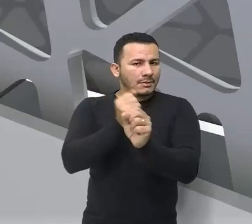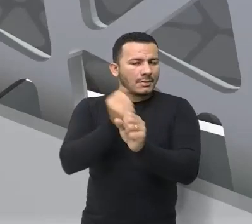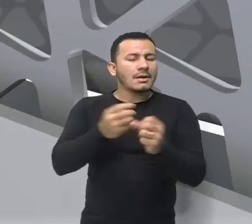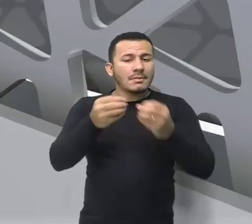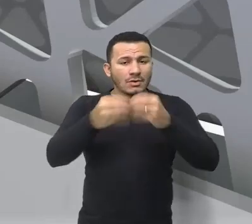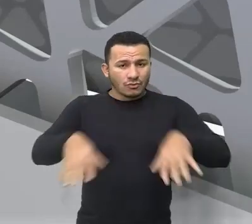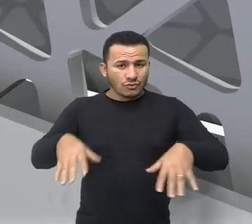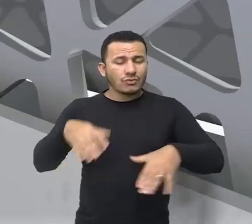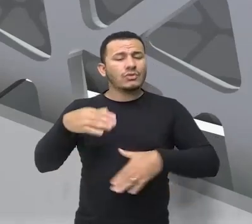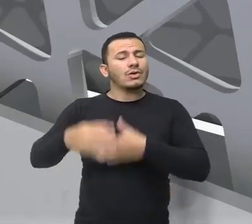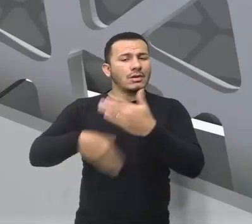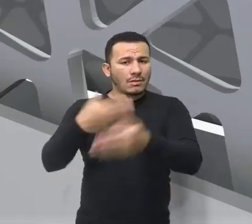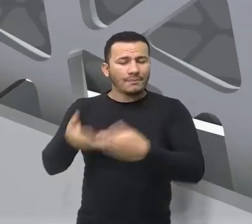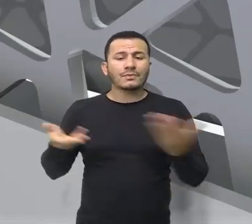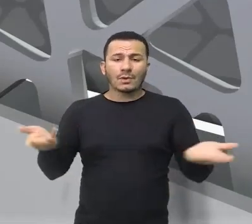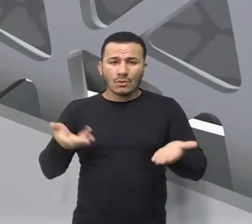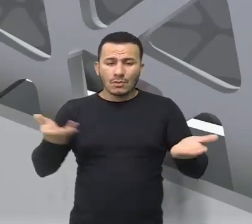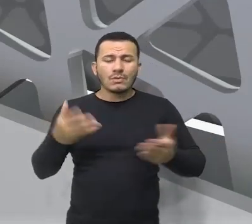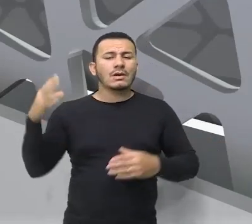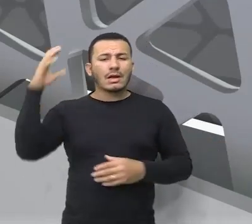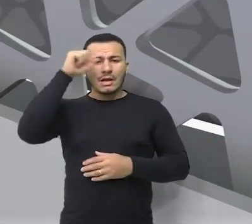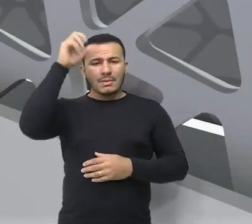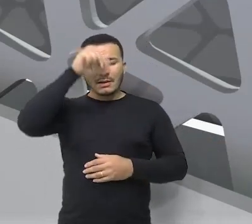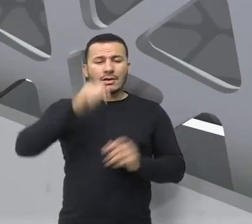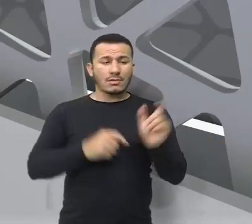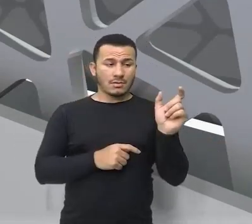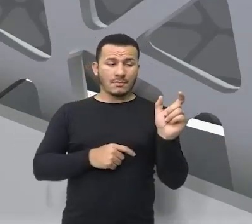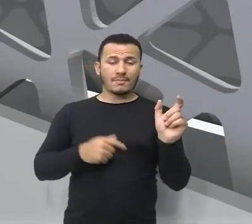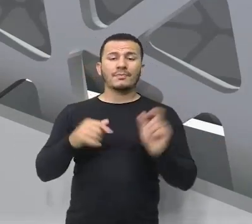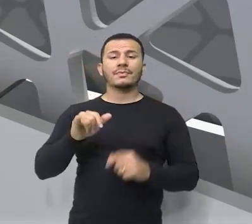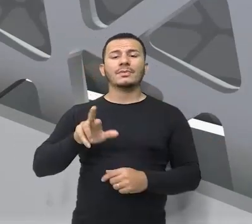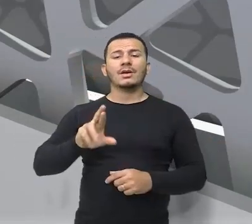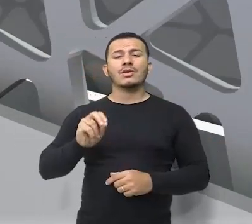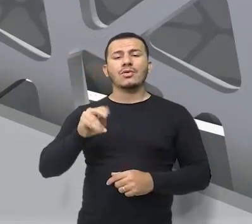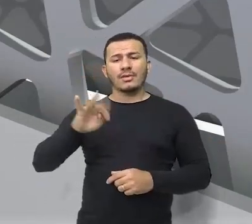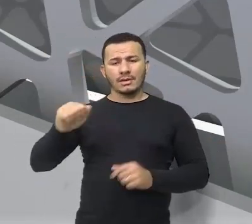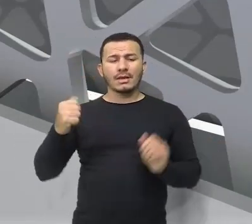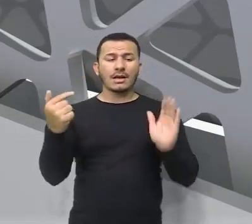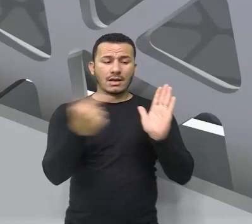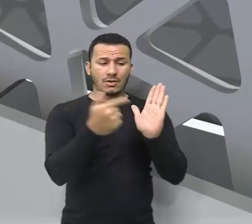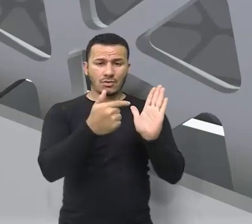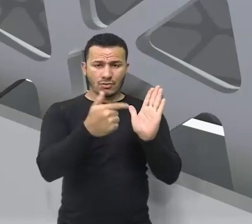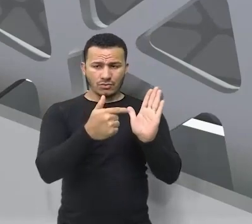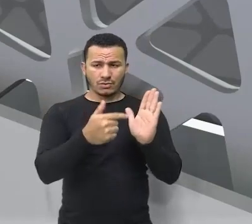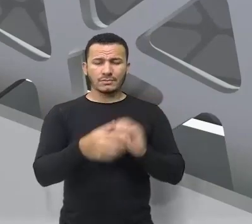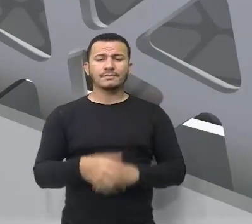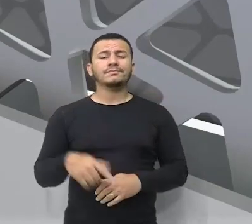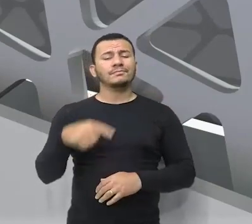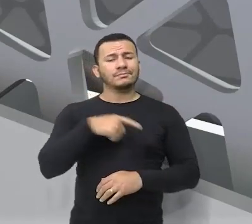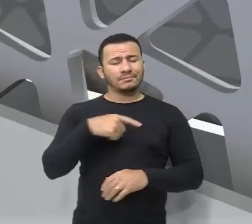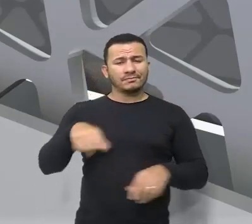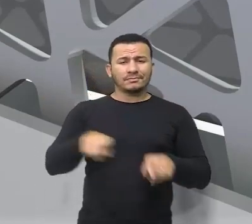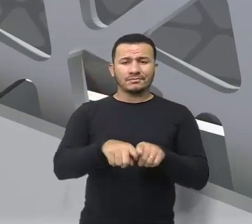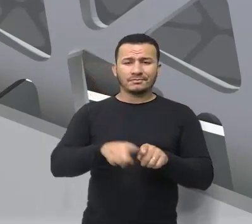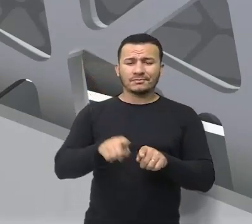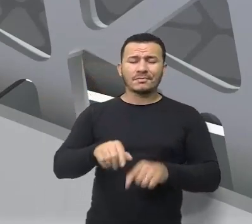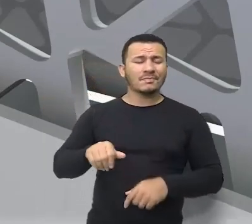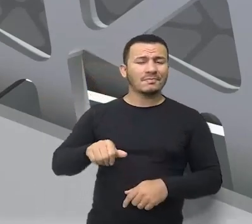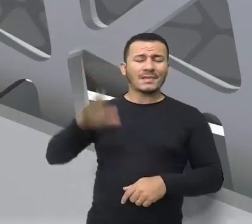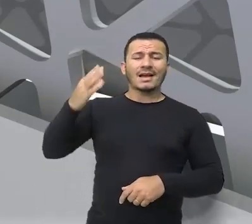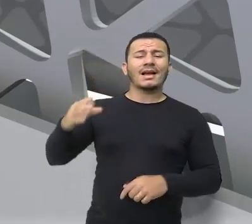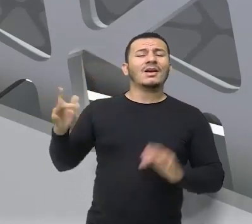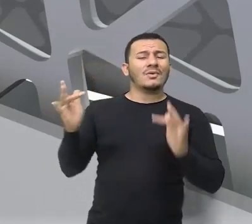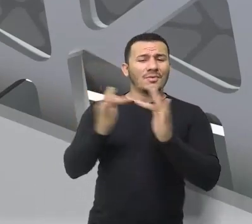existência, e nesse processo a gente aprendeu o que é a ironia, correto? A ironia, a gente vê muito, e isso é muito do nosso